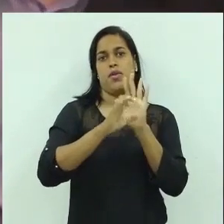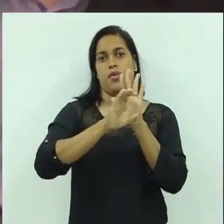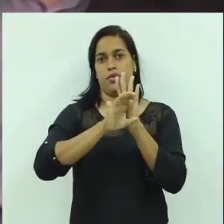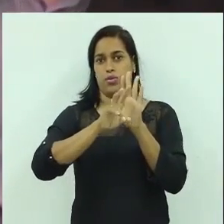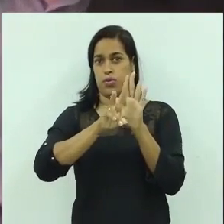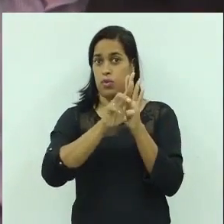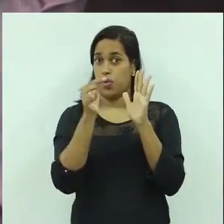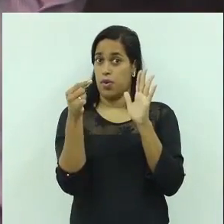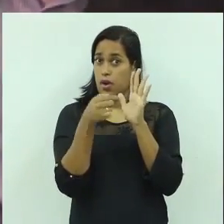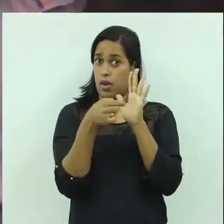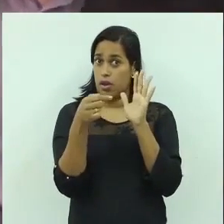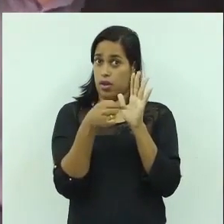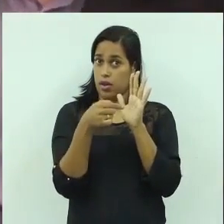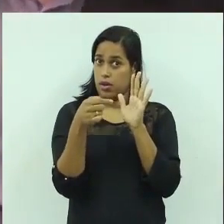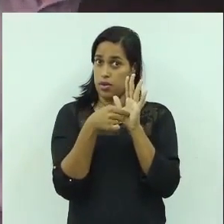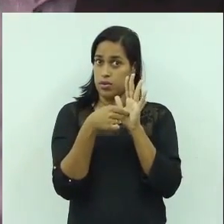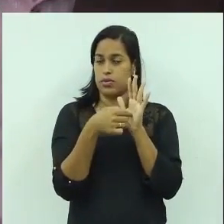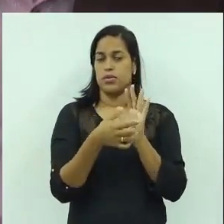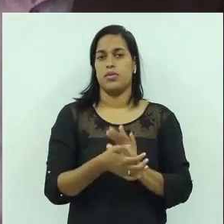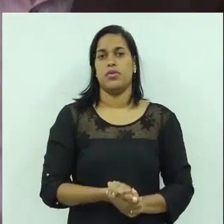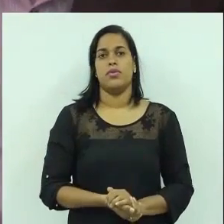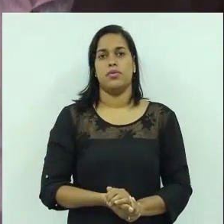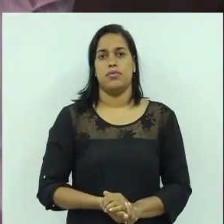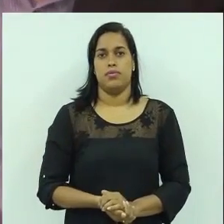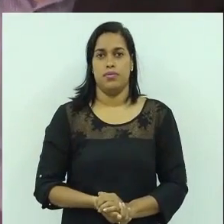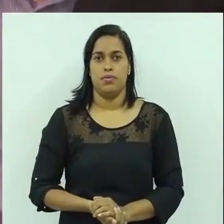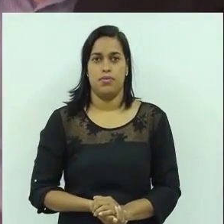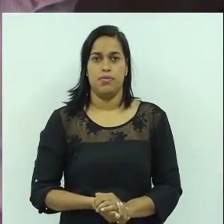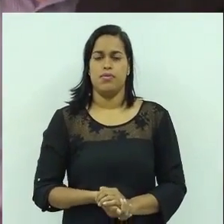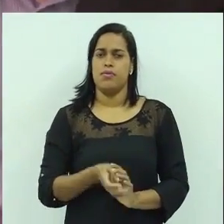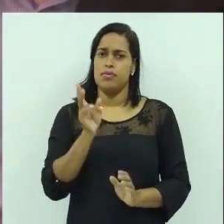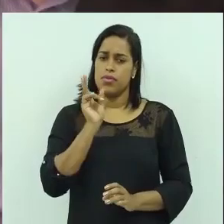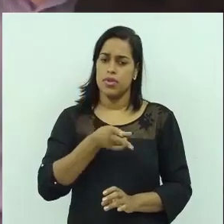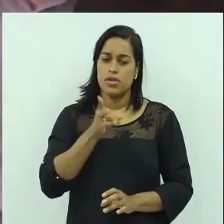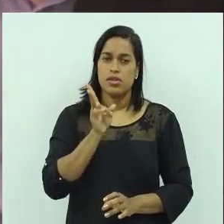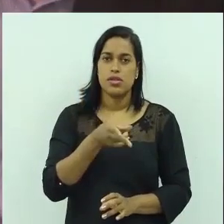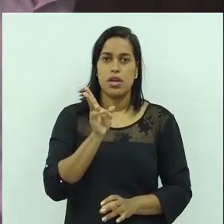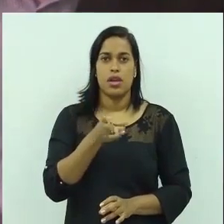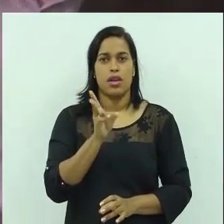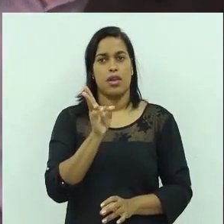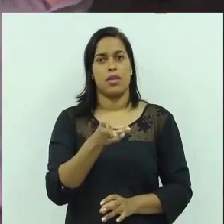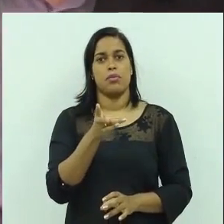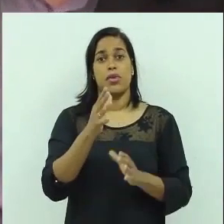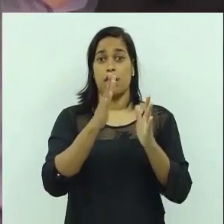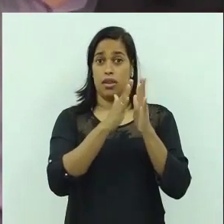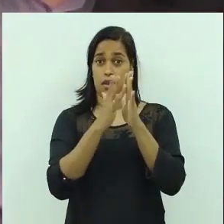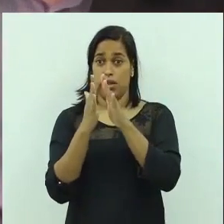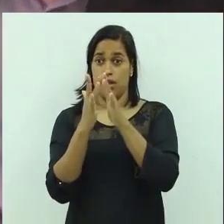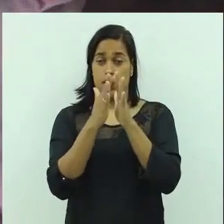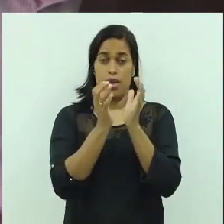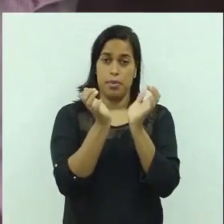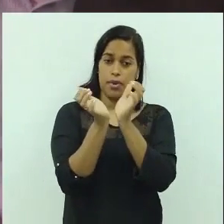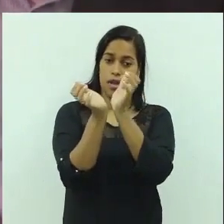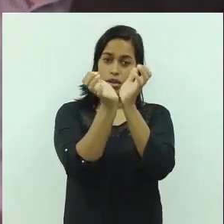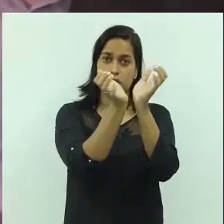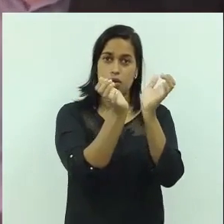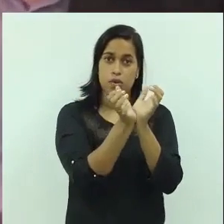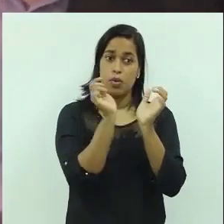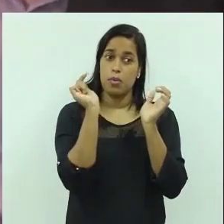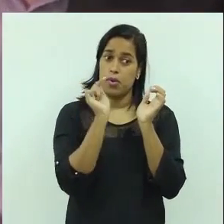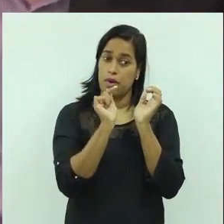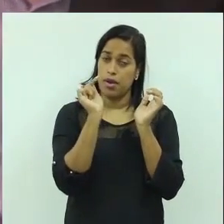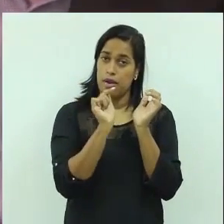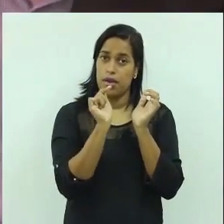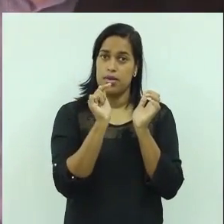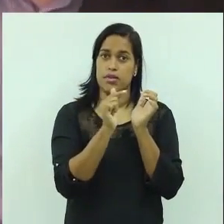esse currículo vai ter voz. Então, ele está sendo entrevistado individualmente. Processo de dinâmica de grupo, esse candidato será